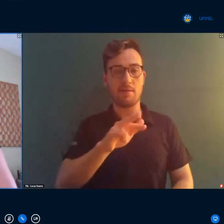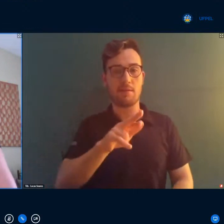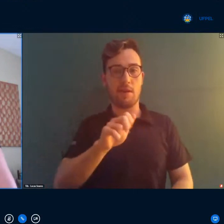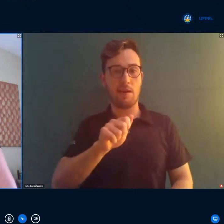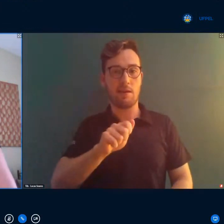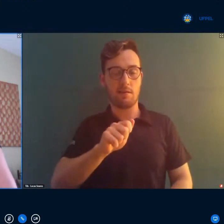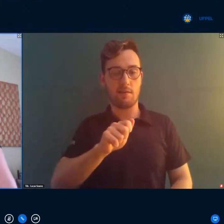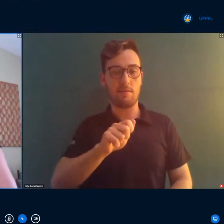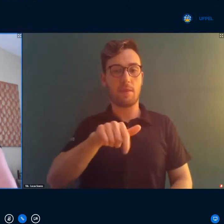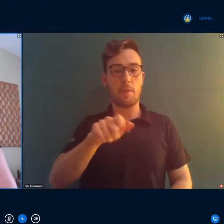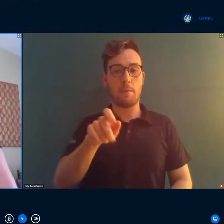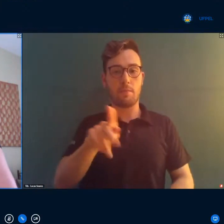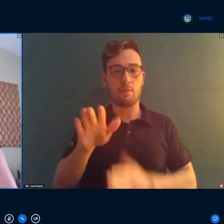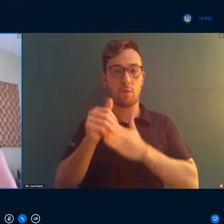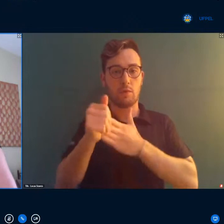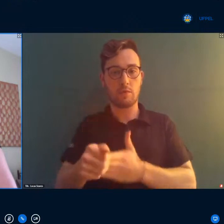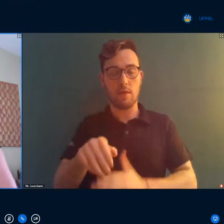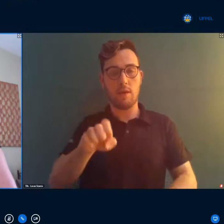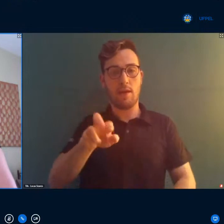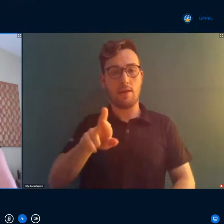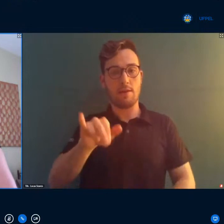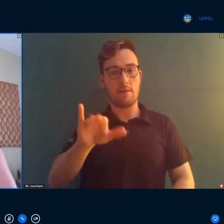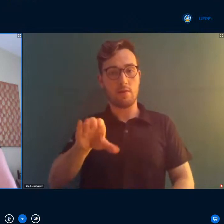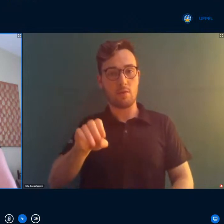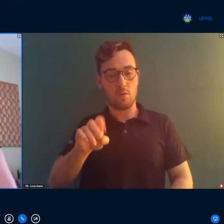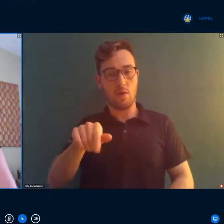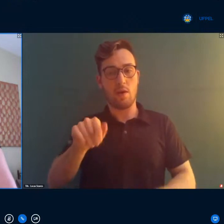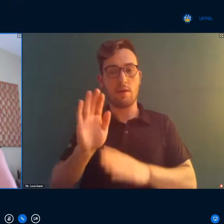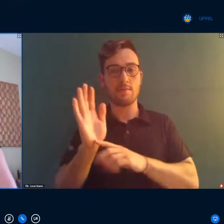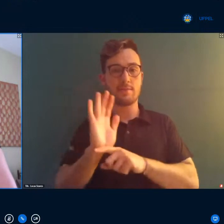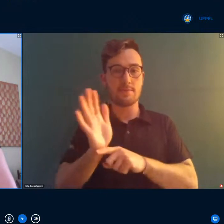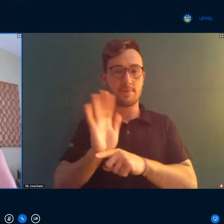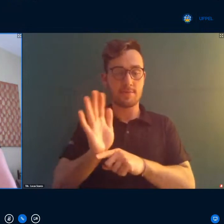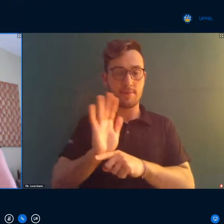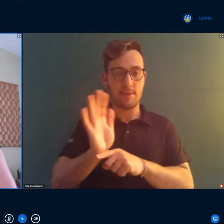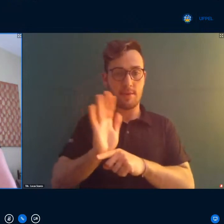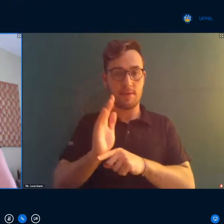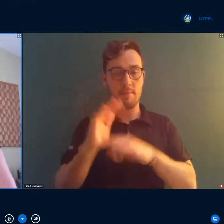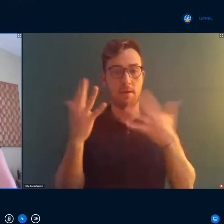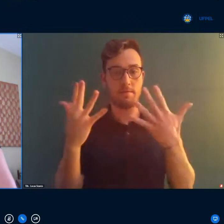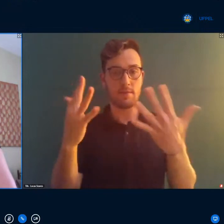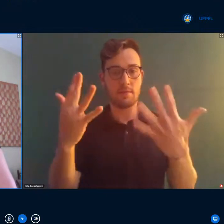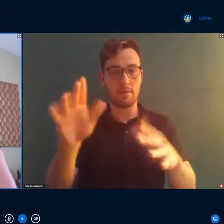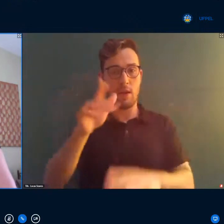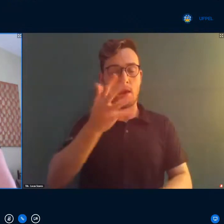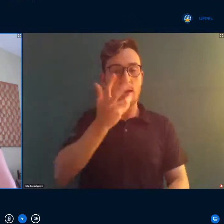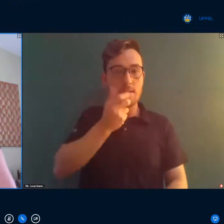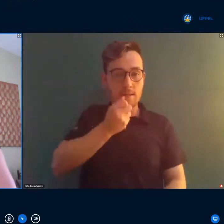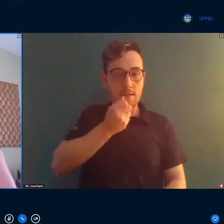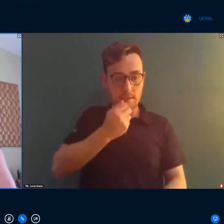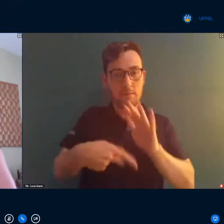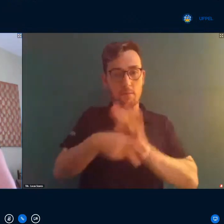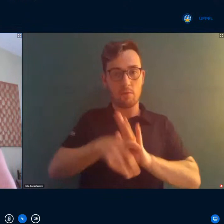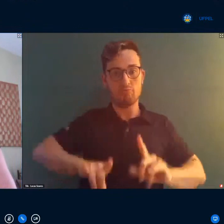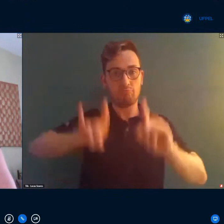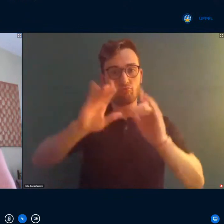Costa, com o professor Érico Conde Correia, cinema ambiental para crianças em um condomínio residencial.